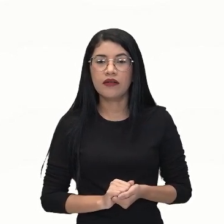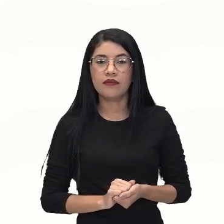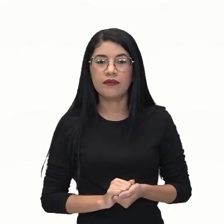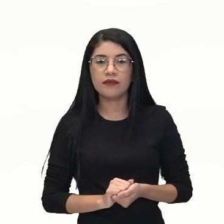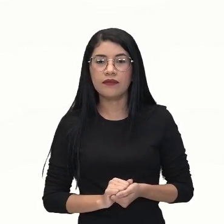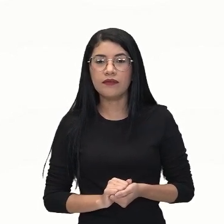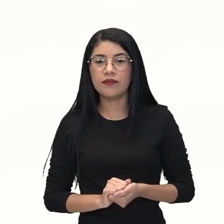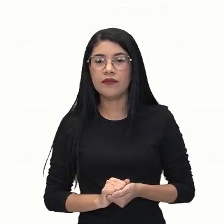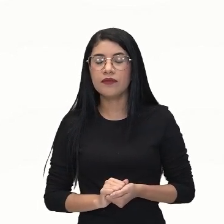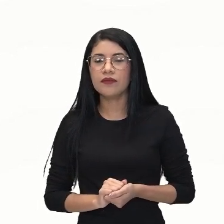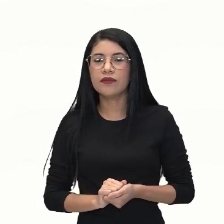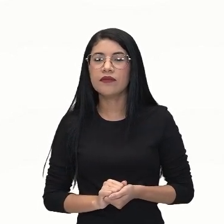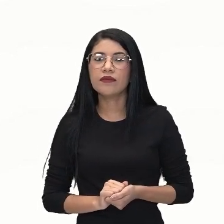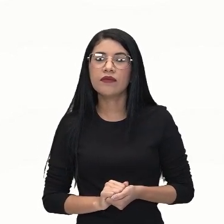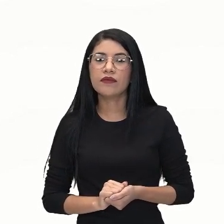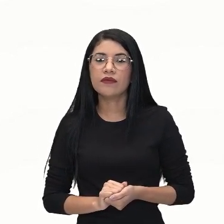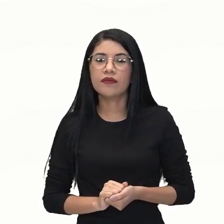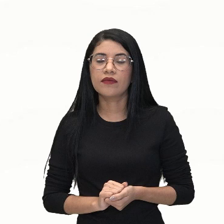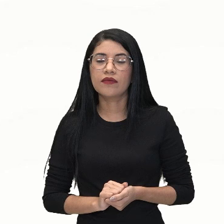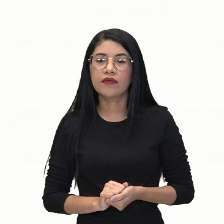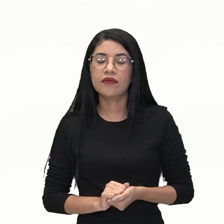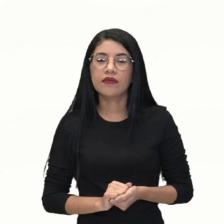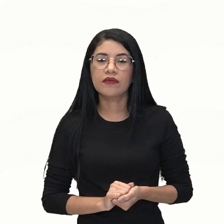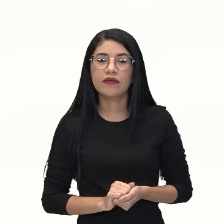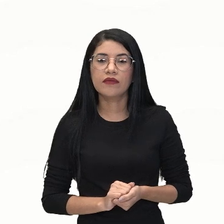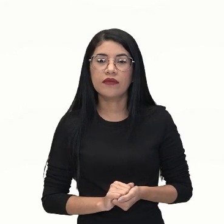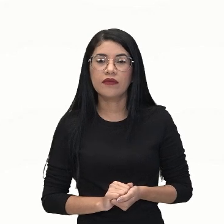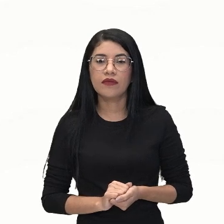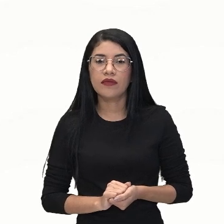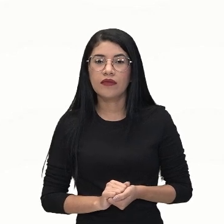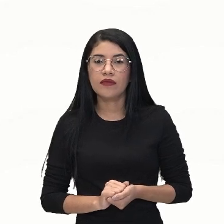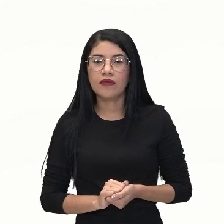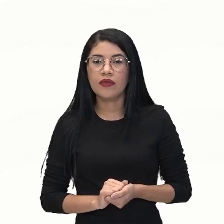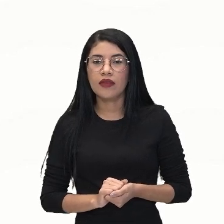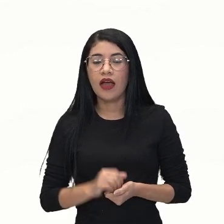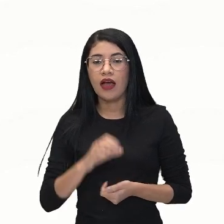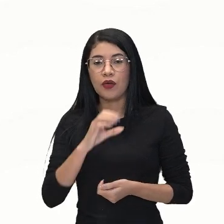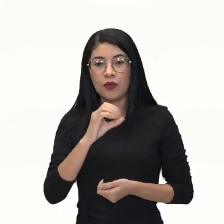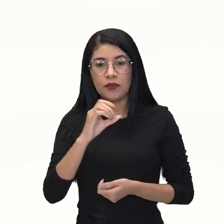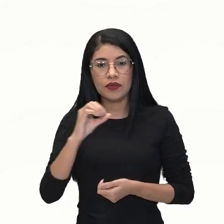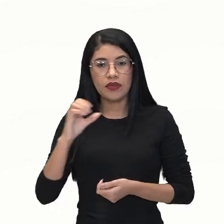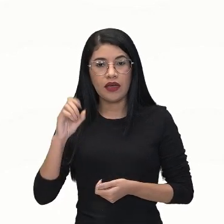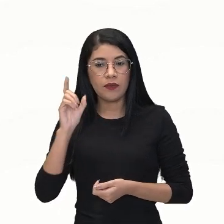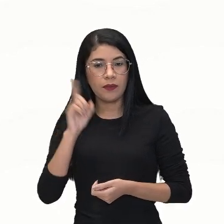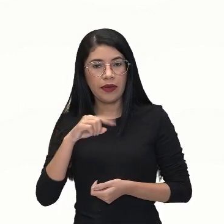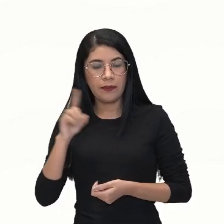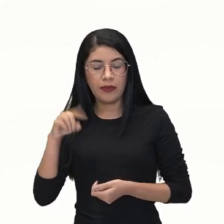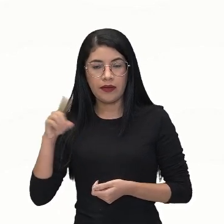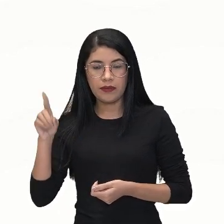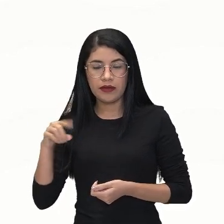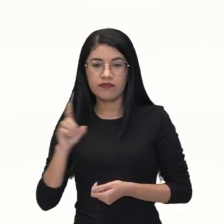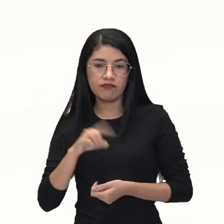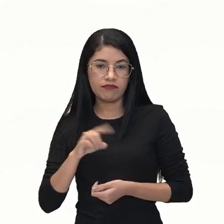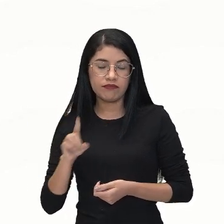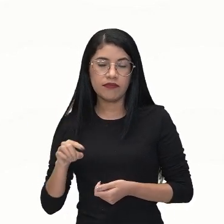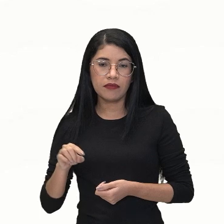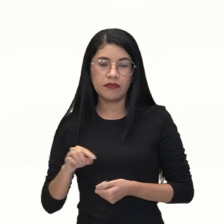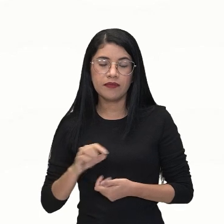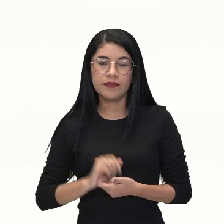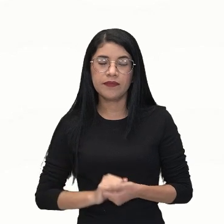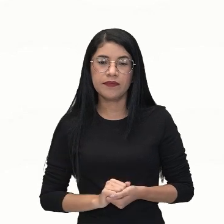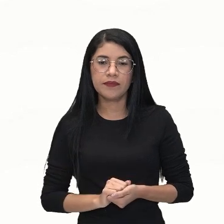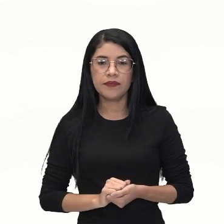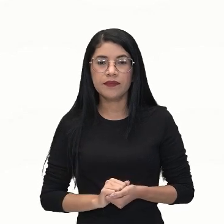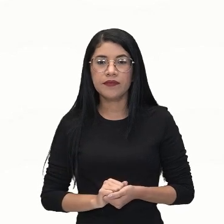dividindo. 15 mil. E aí eu corto aqui os meus zeros. Tenho 3 zeros para cortar em cima e 3 zeros para